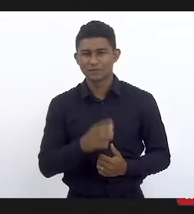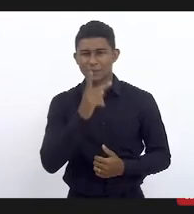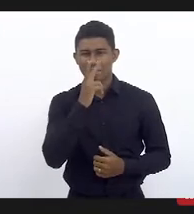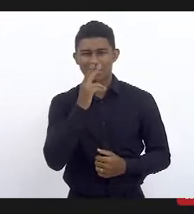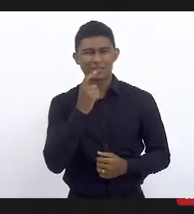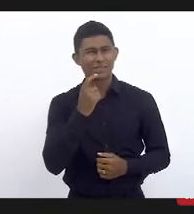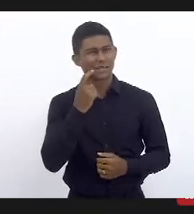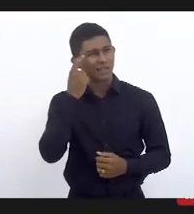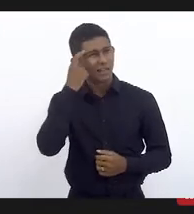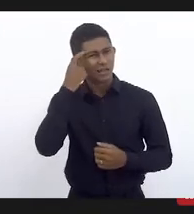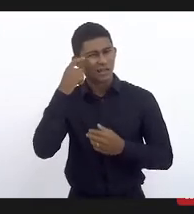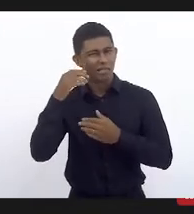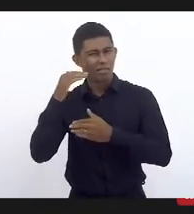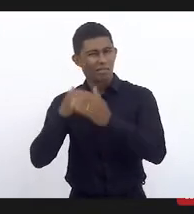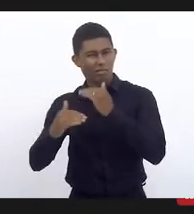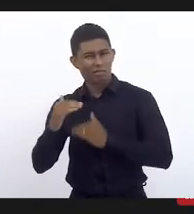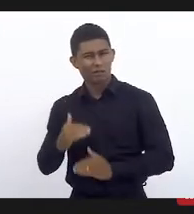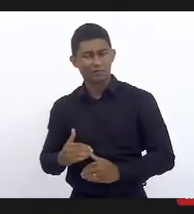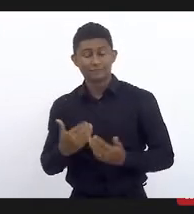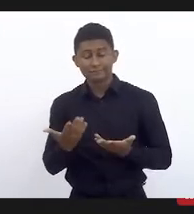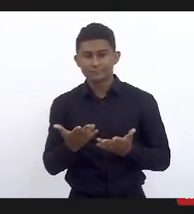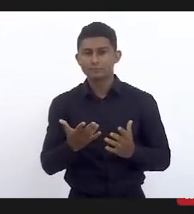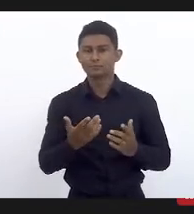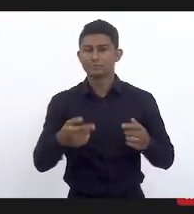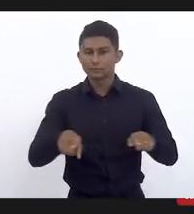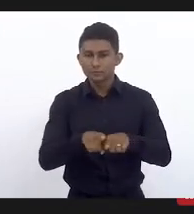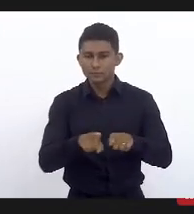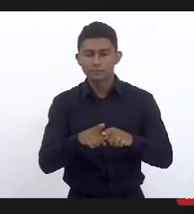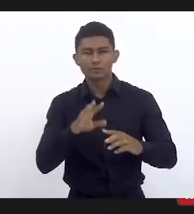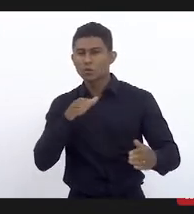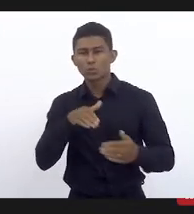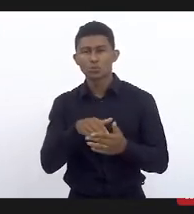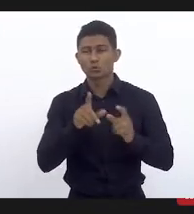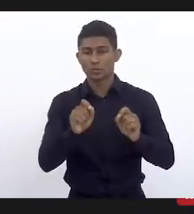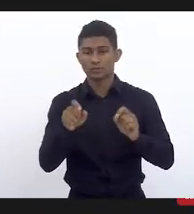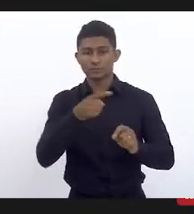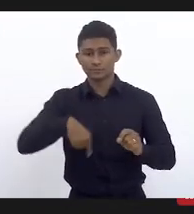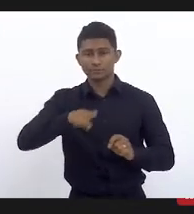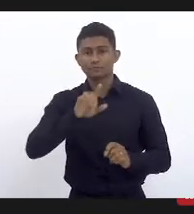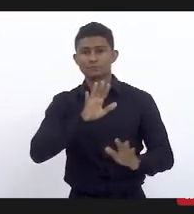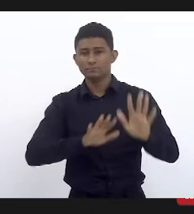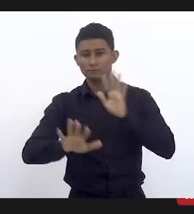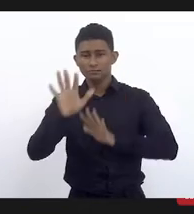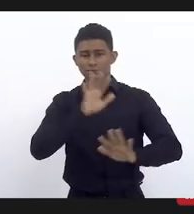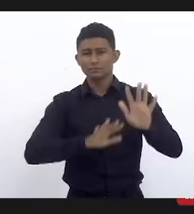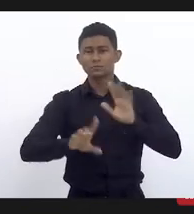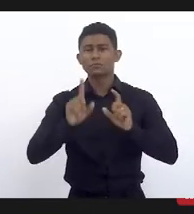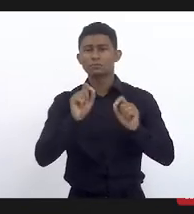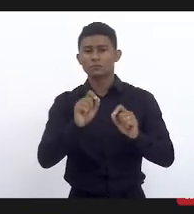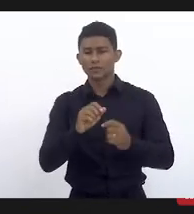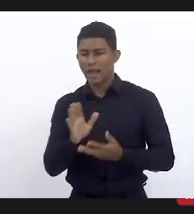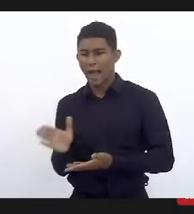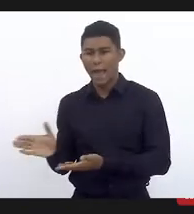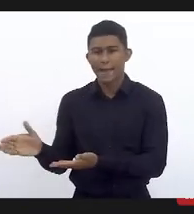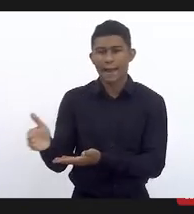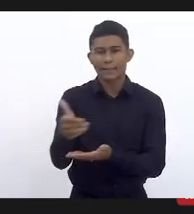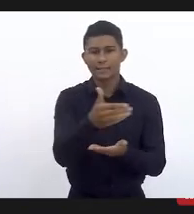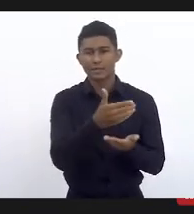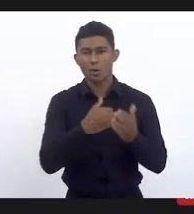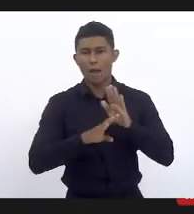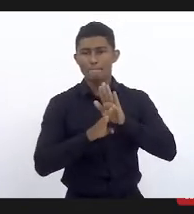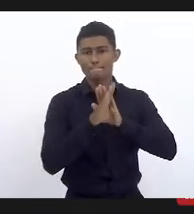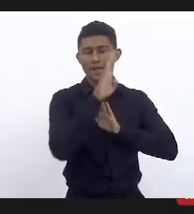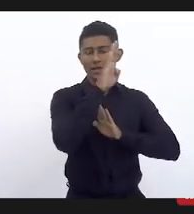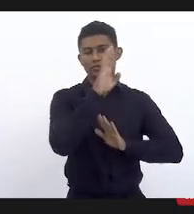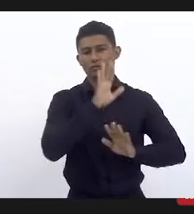regressiva. Por último, tomar cuidado com o aumento de arrecadação atual. O